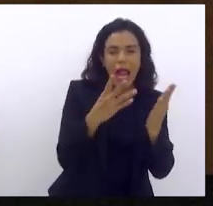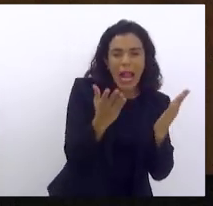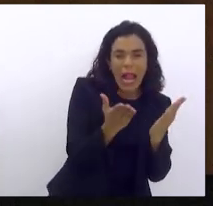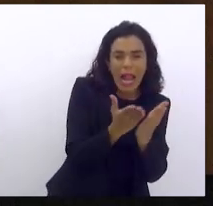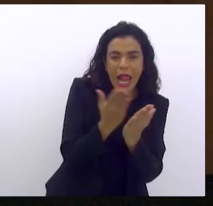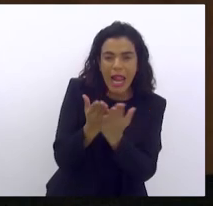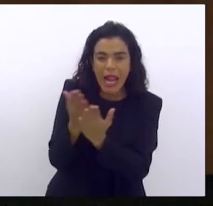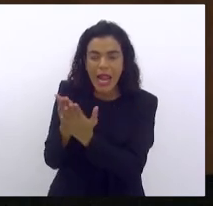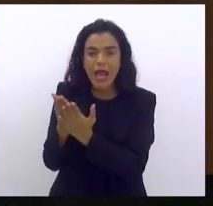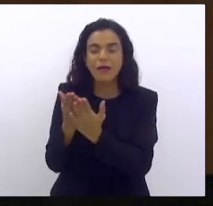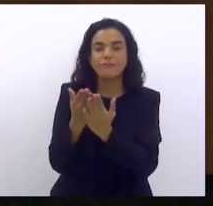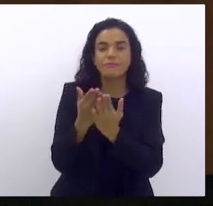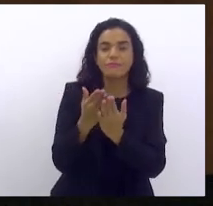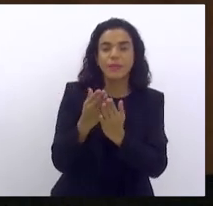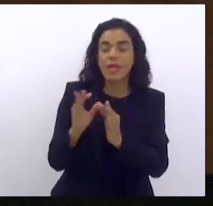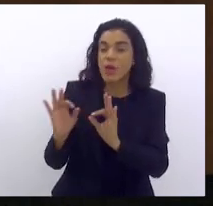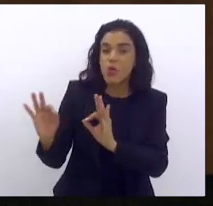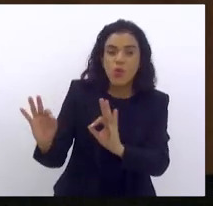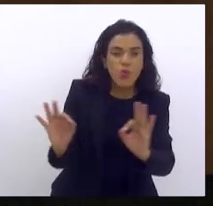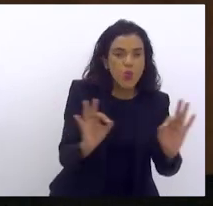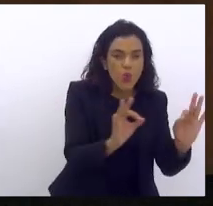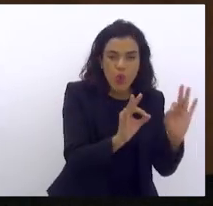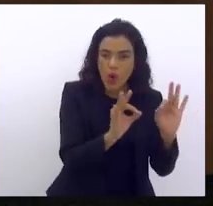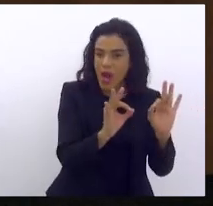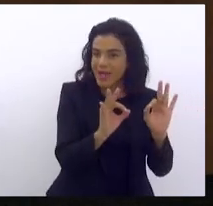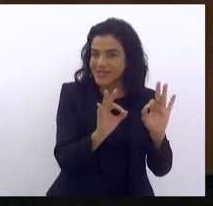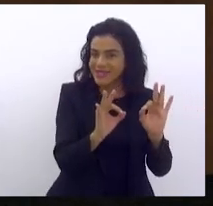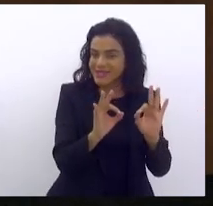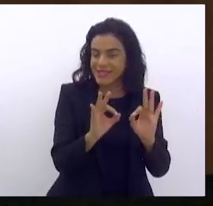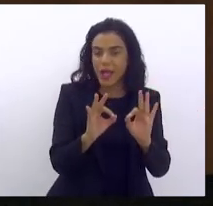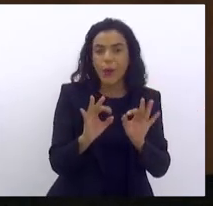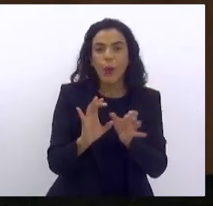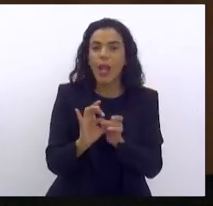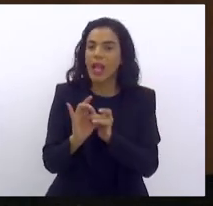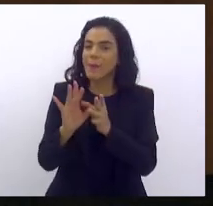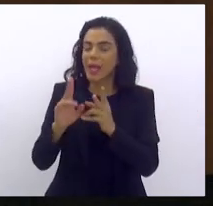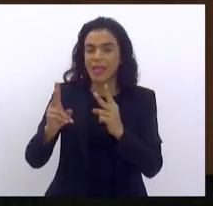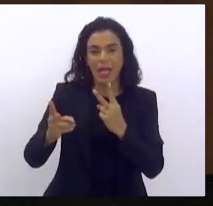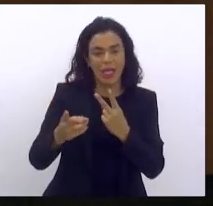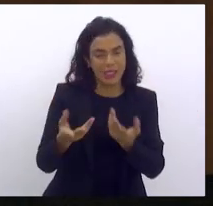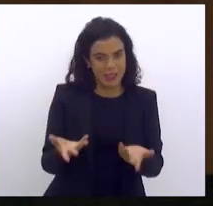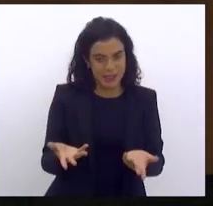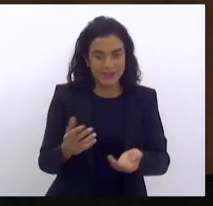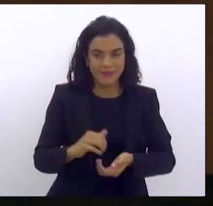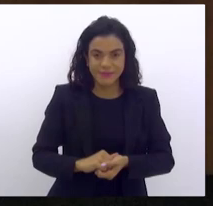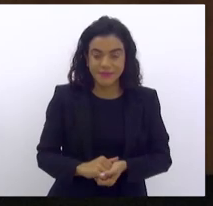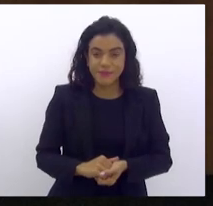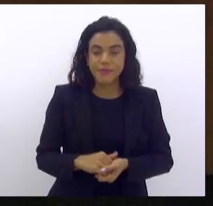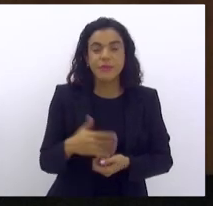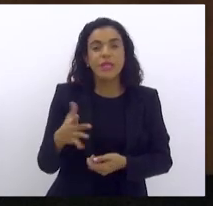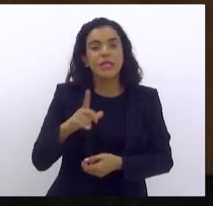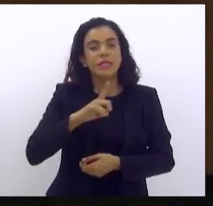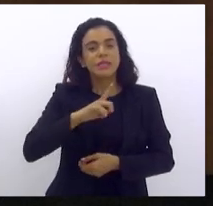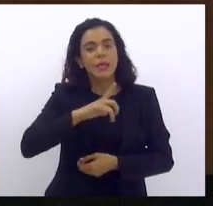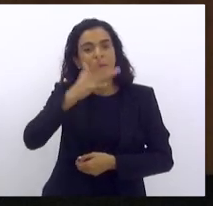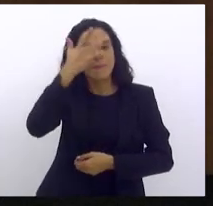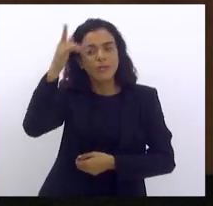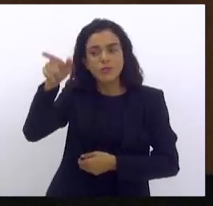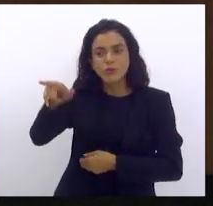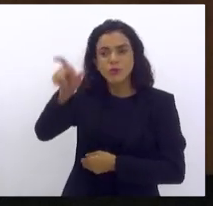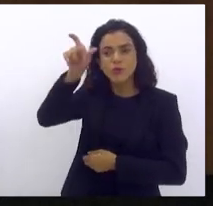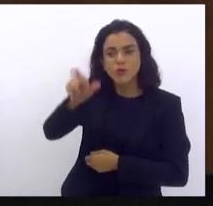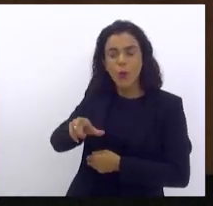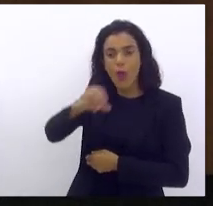Ninguém tem direito a ficar um dia com a sua liberdade privada. Enquanto tem essa pessoa